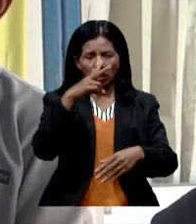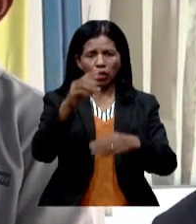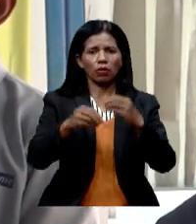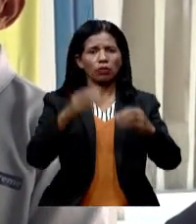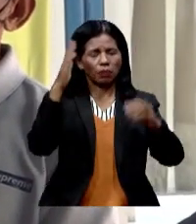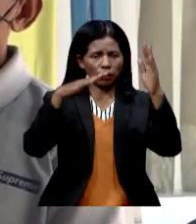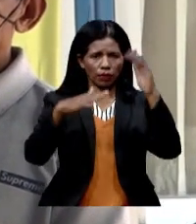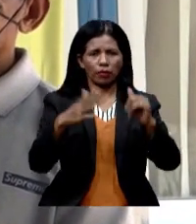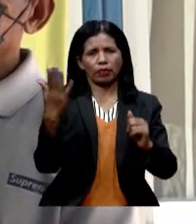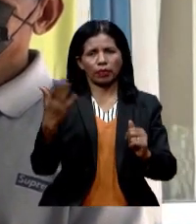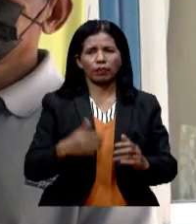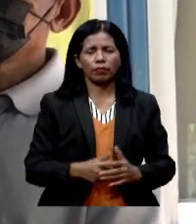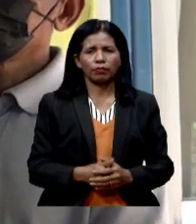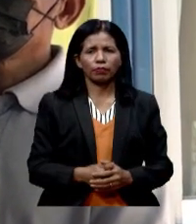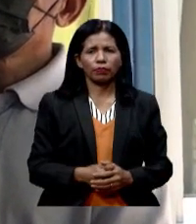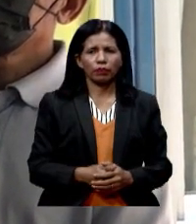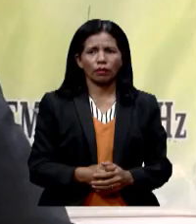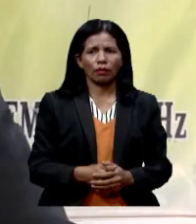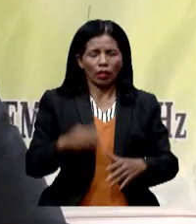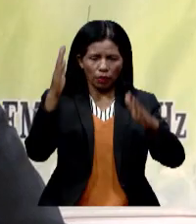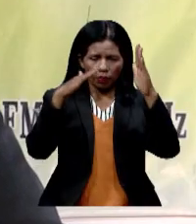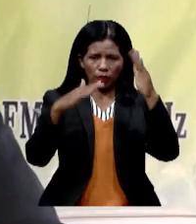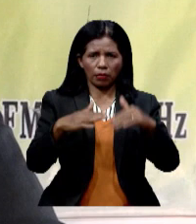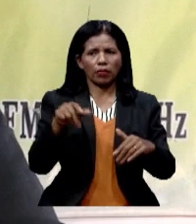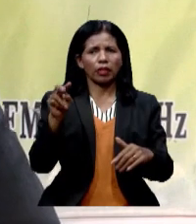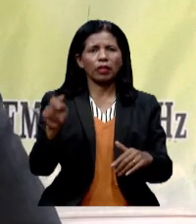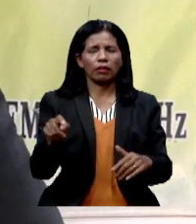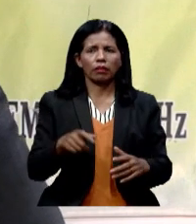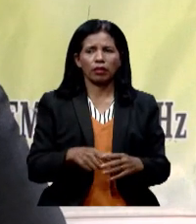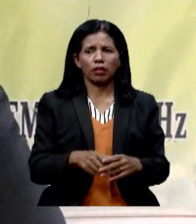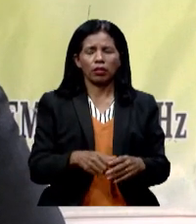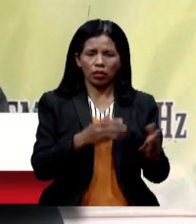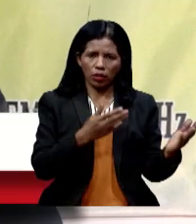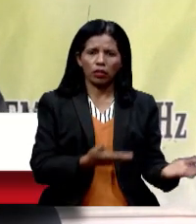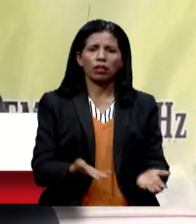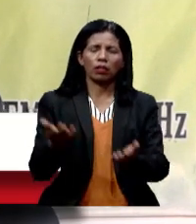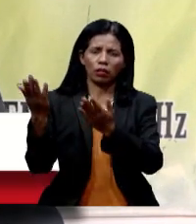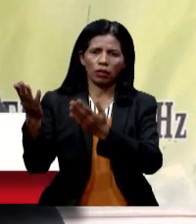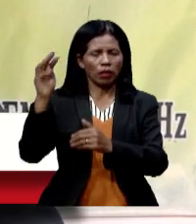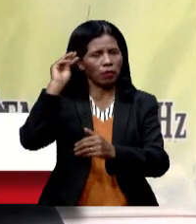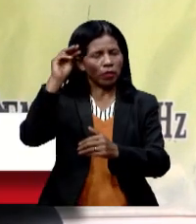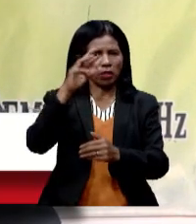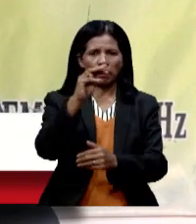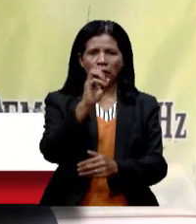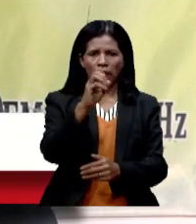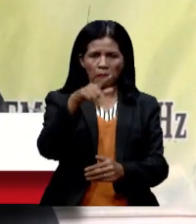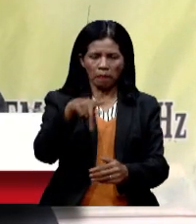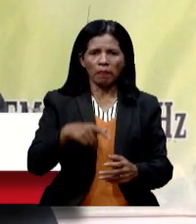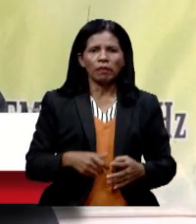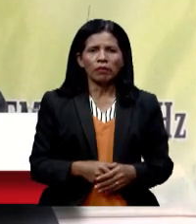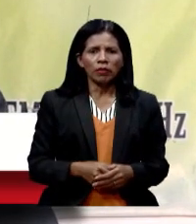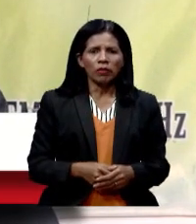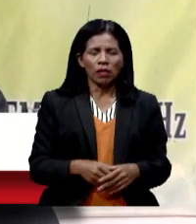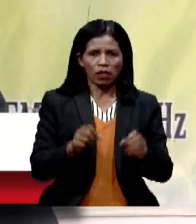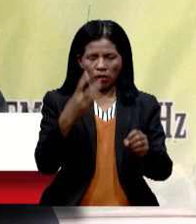refere. Na altura problema ne harukau na baia Ministério de Obras Públicas. A